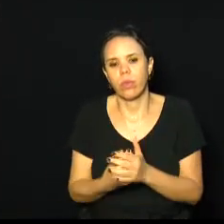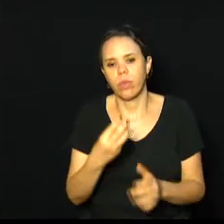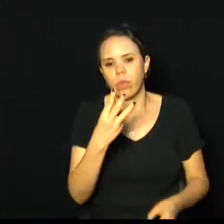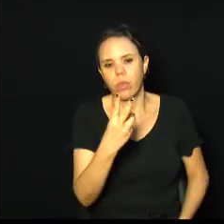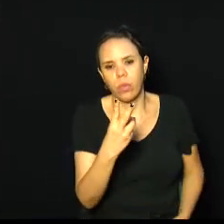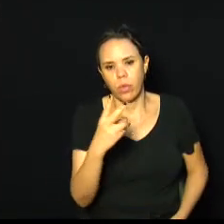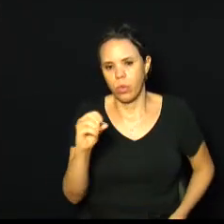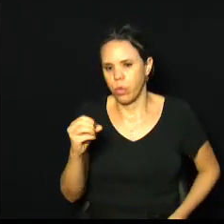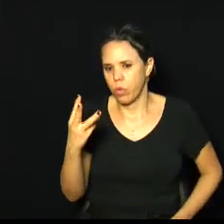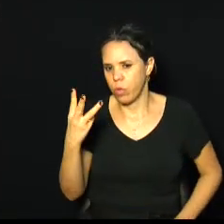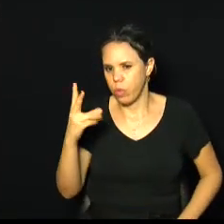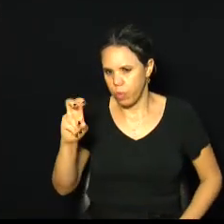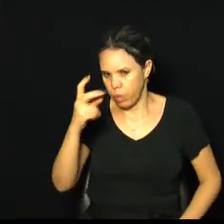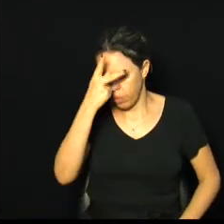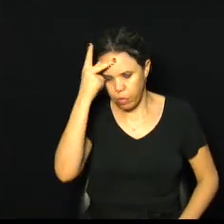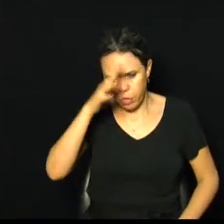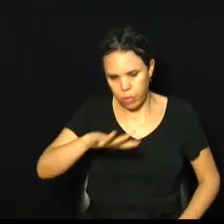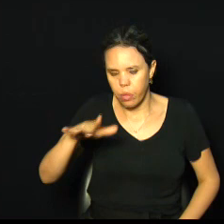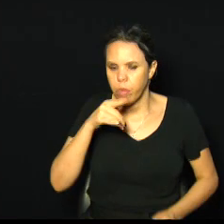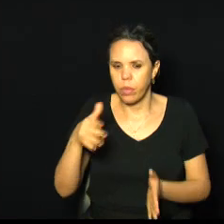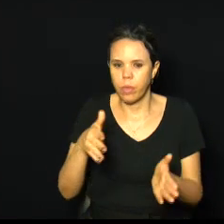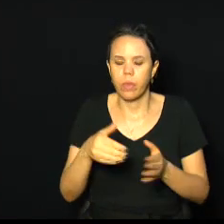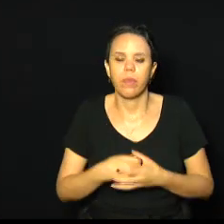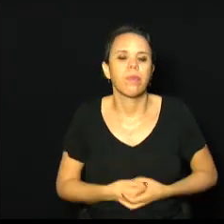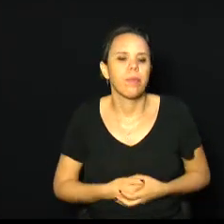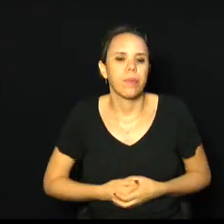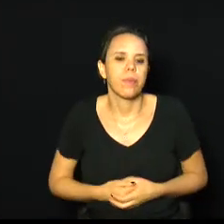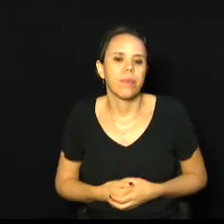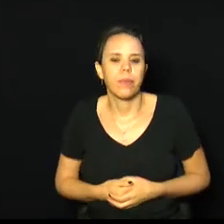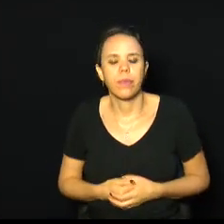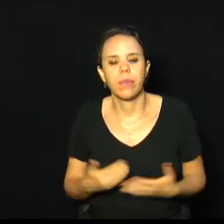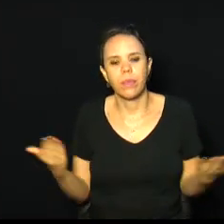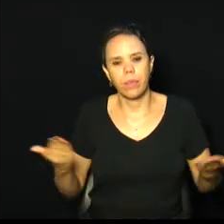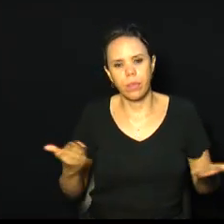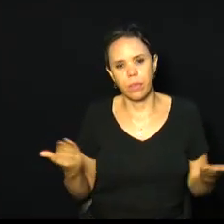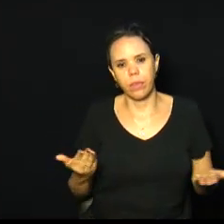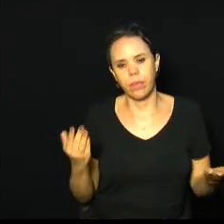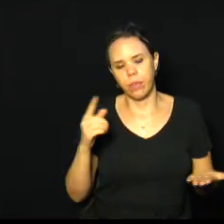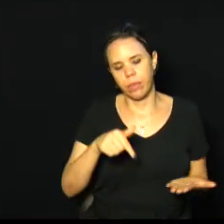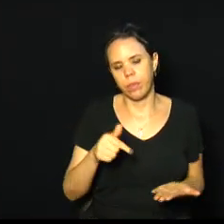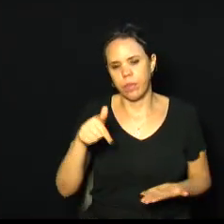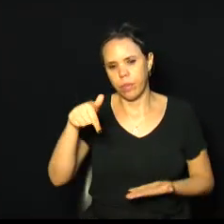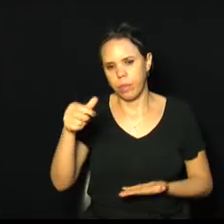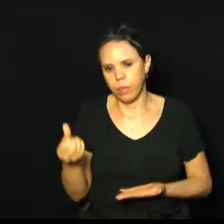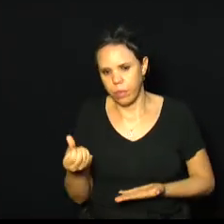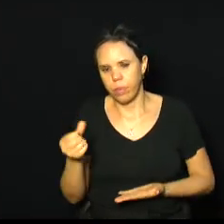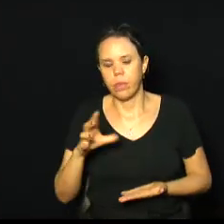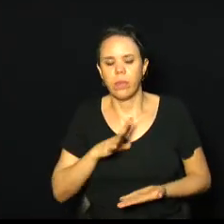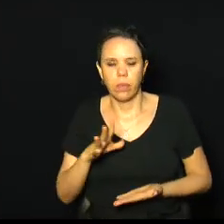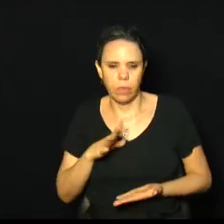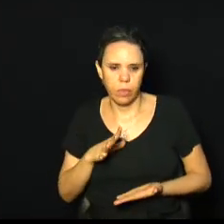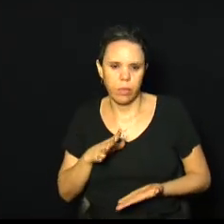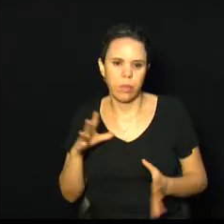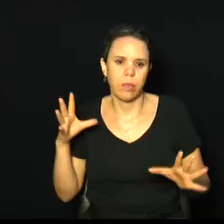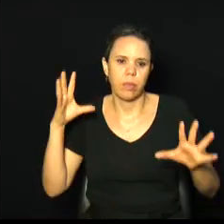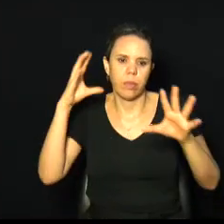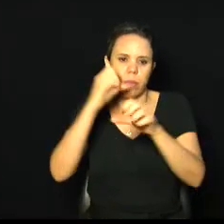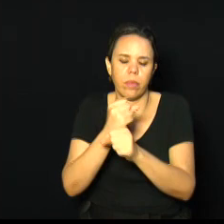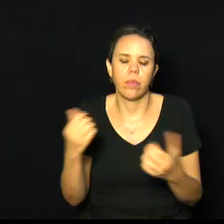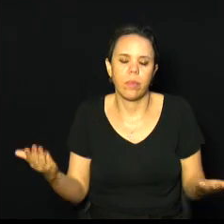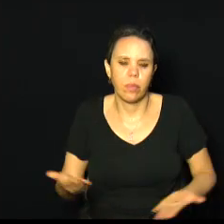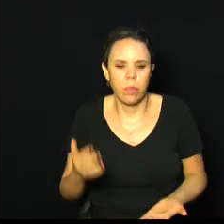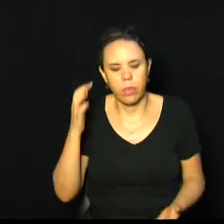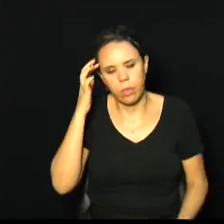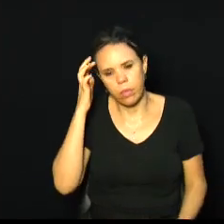2035 da população da bacia, né, que hoje a bacia, as 76 cidades, somam hoje,